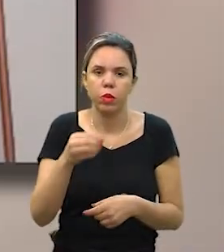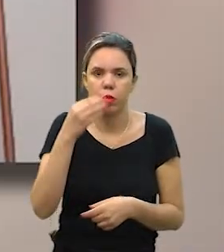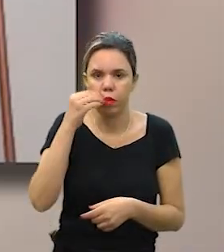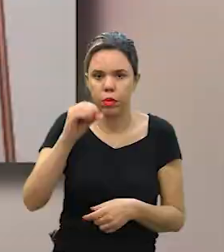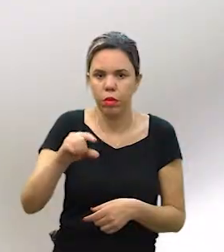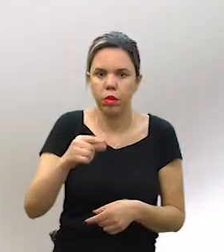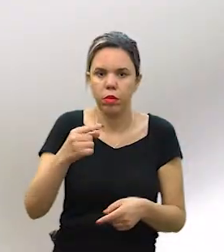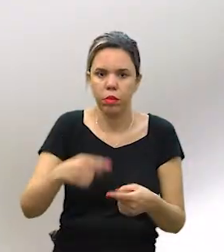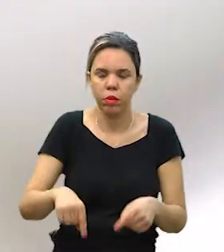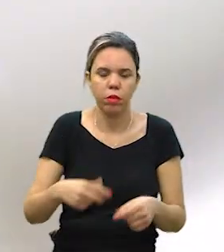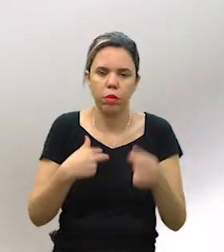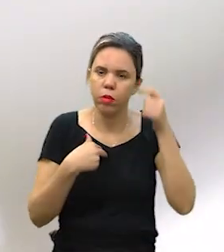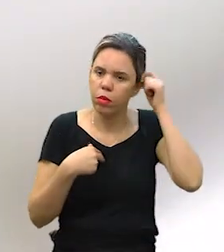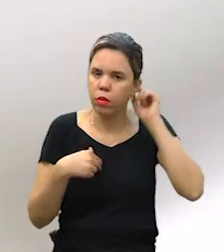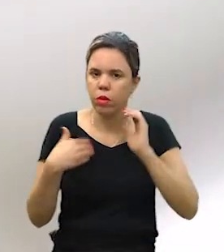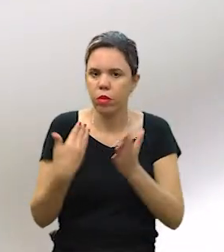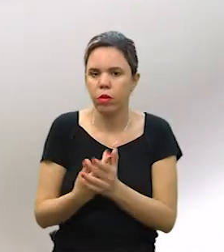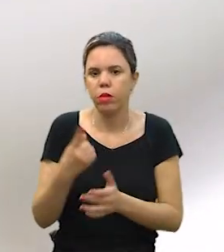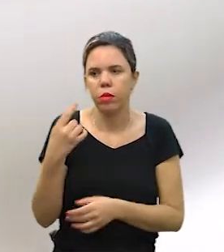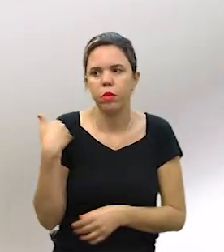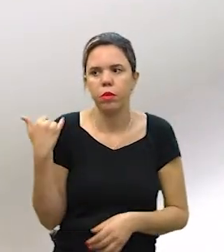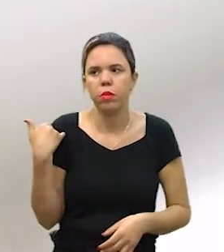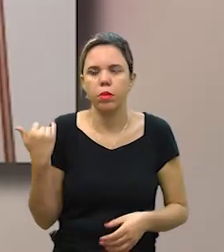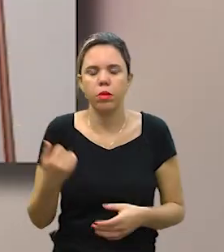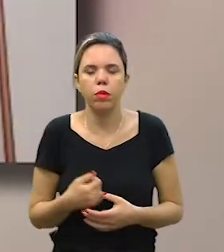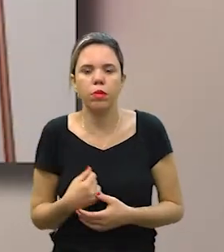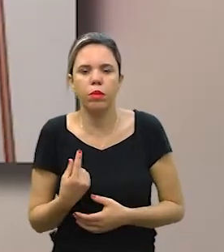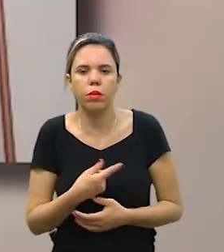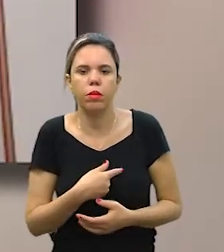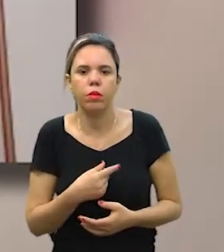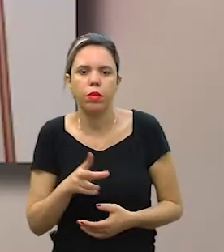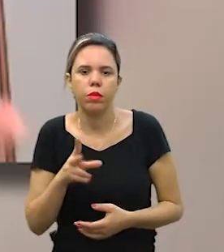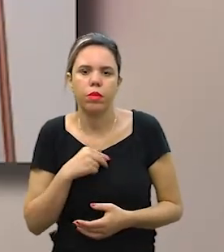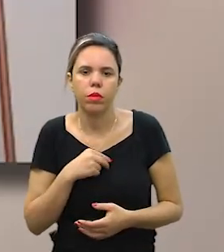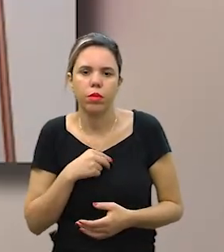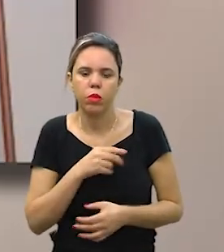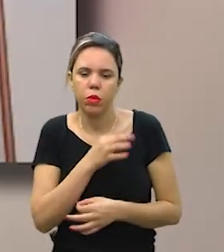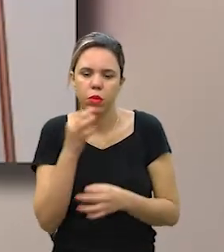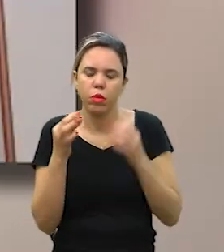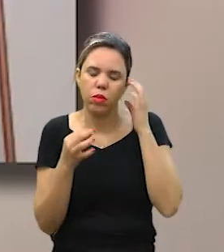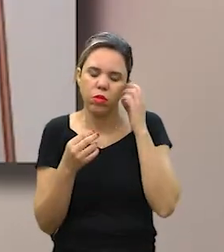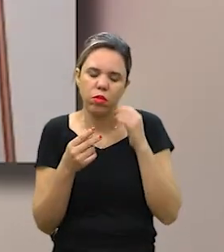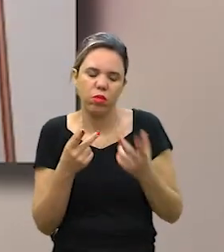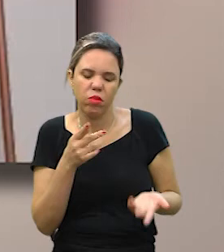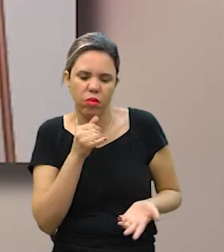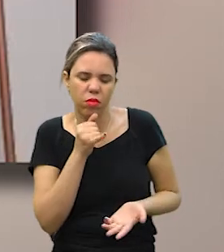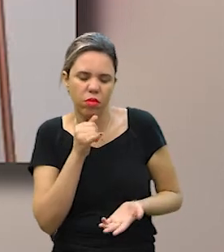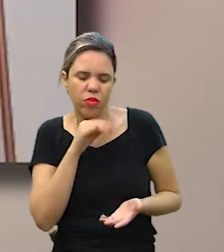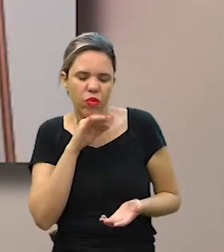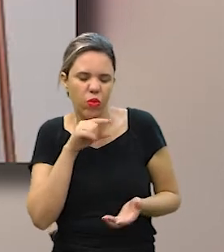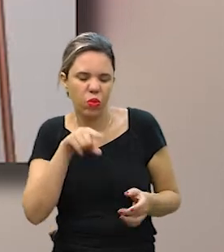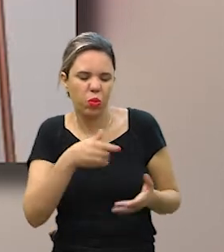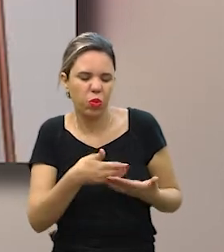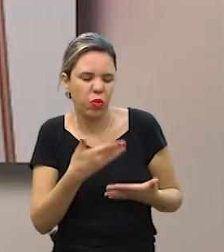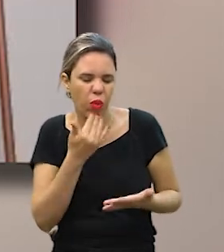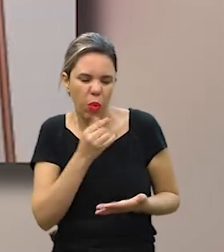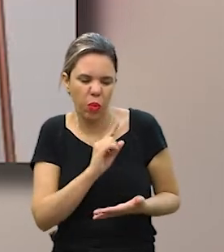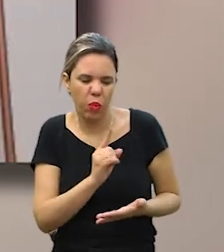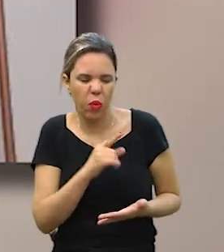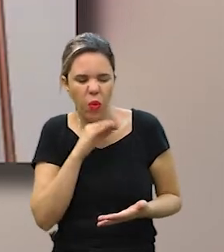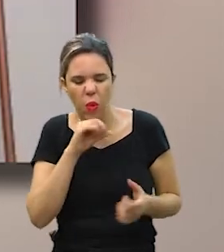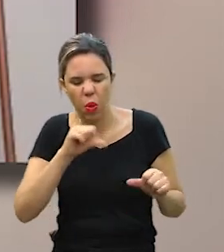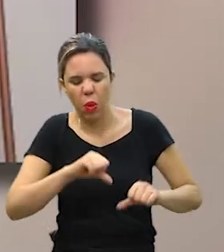O sal ele é totalmente contraindicado até 1 ano. Mas nossa, que papa xoxa, o bebê não vai comer,